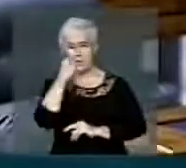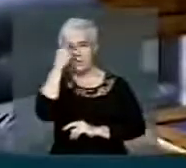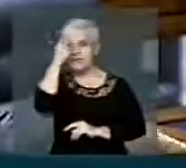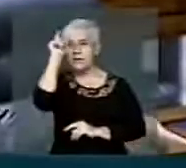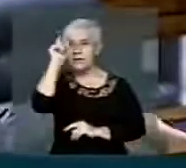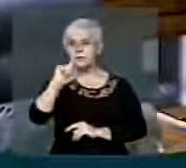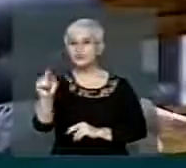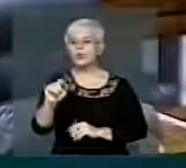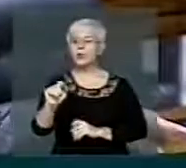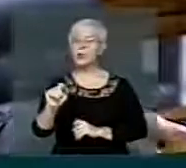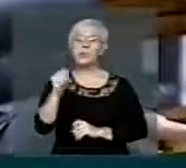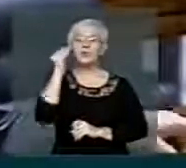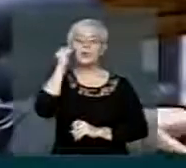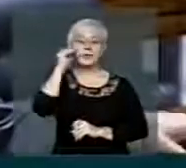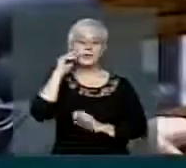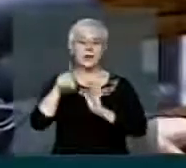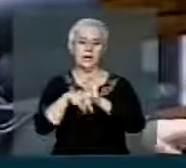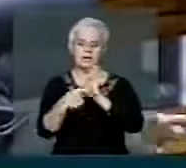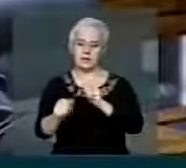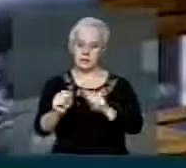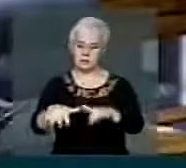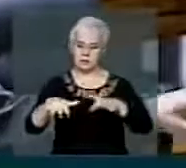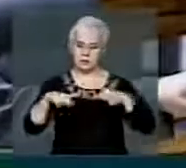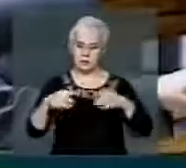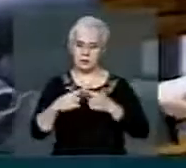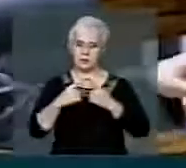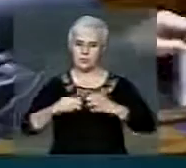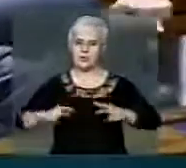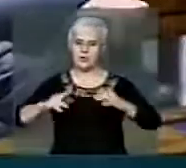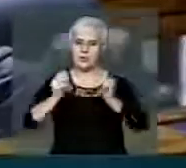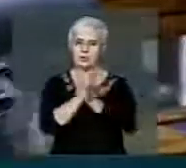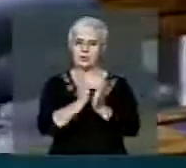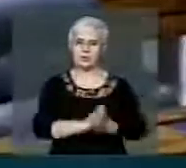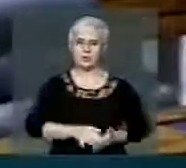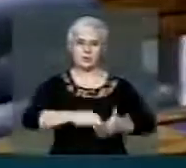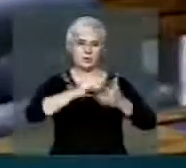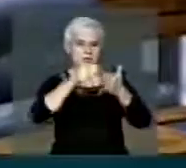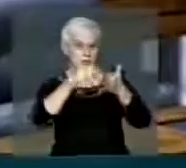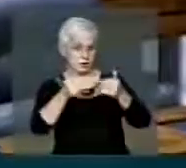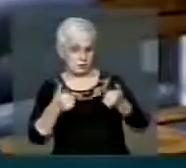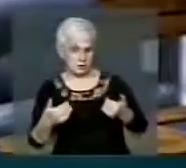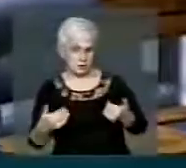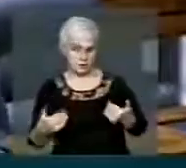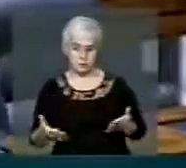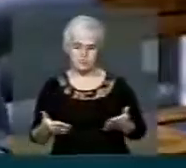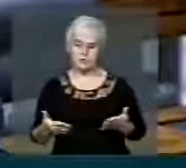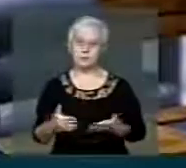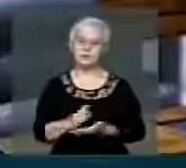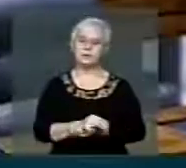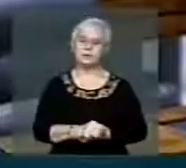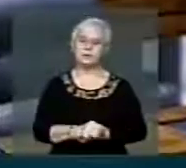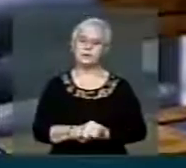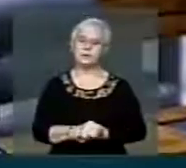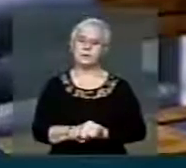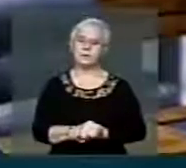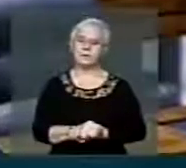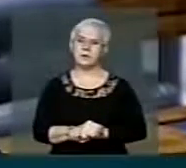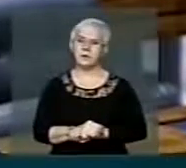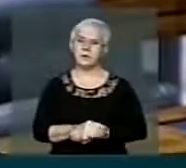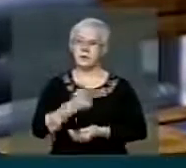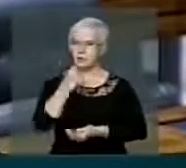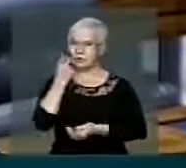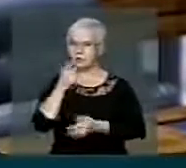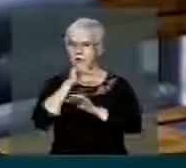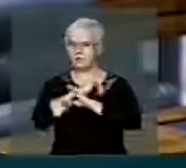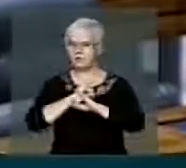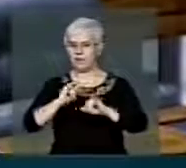a reforma política tinha sido requerida por todas as lideranças, requereram realmente a inserção na ordem do dia. Quando ele pensou